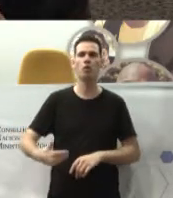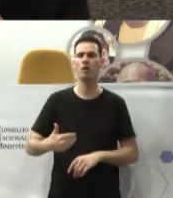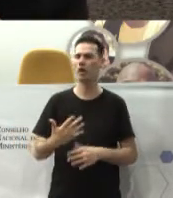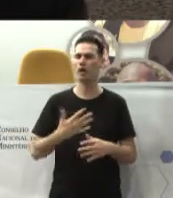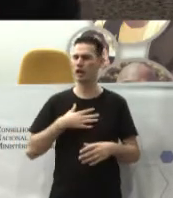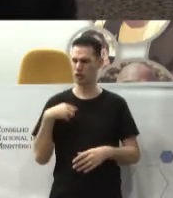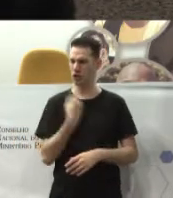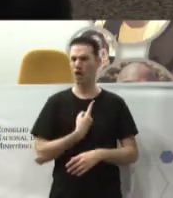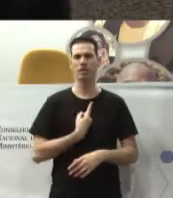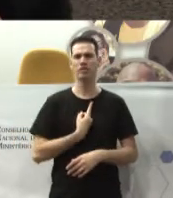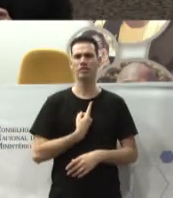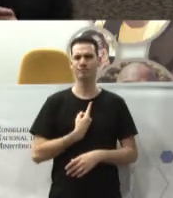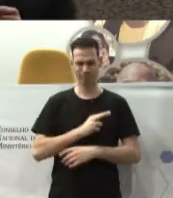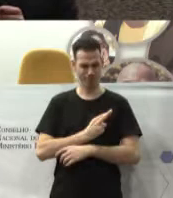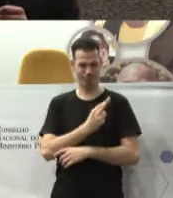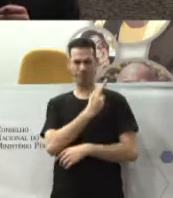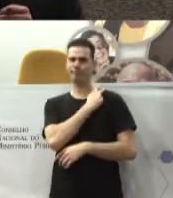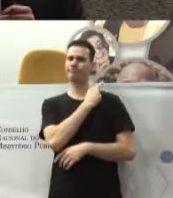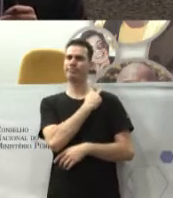área nossa? Fundações.